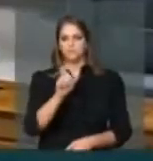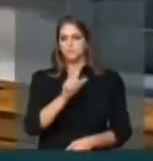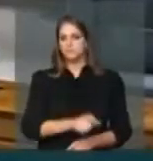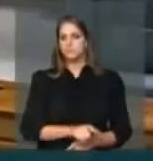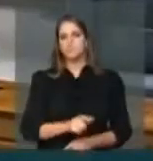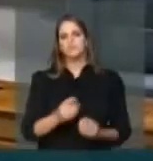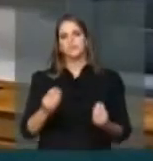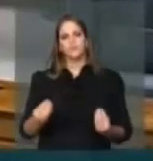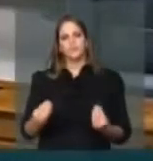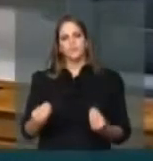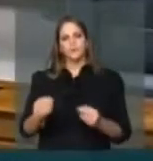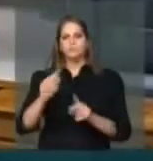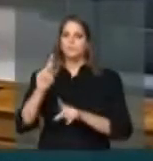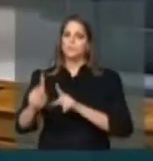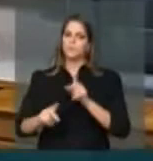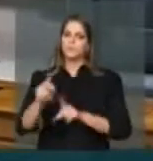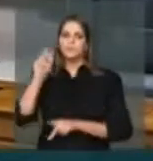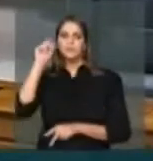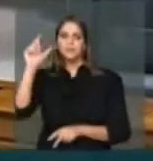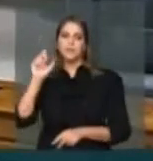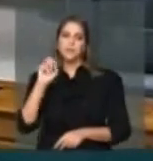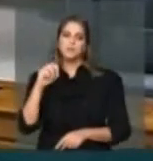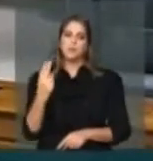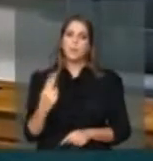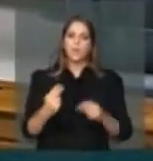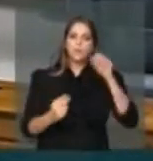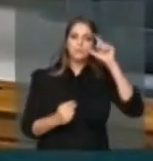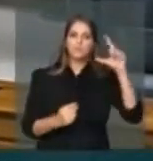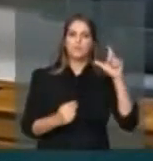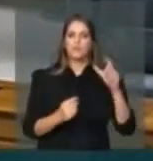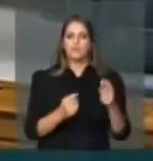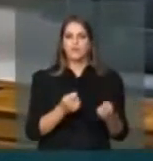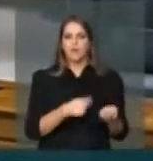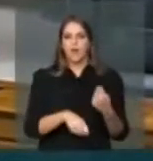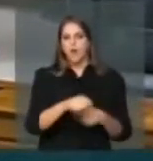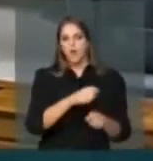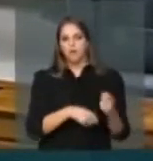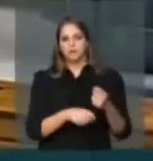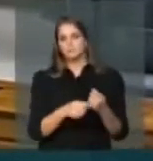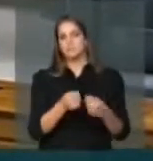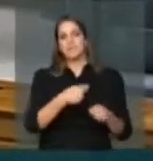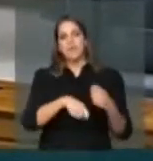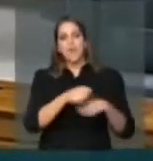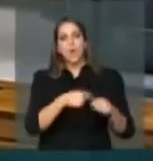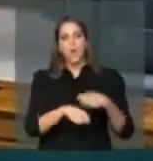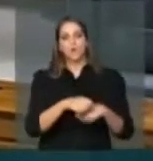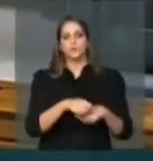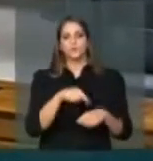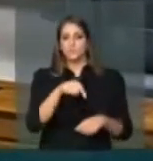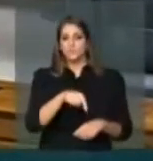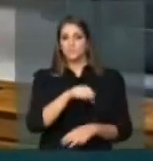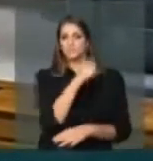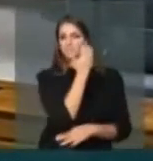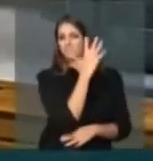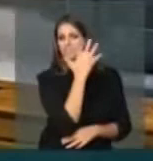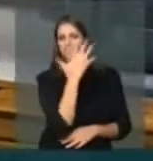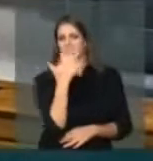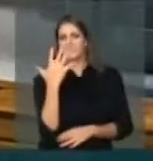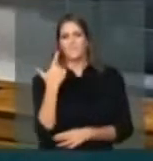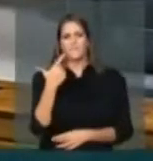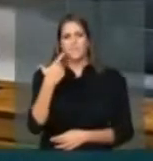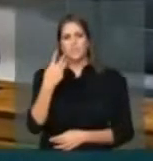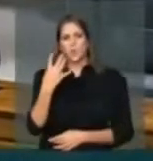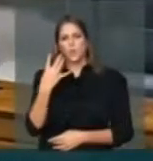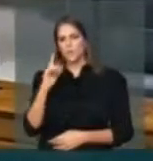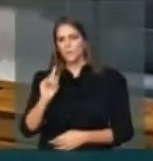coletividade e os interesses da especulação imobiliária na cidade de São Paulo. Uma área de Mata Atlântica de 24